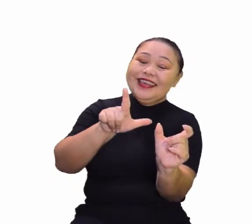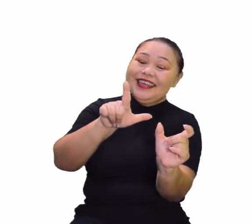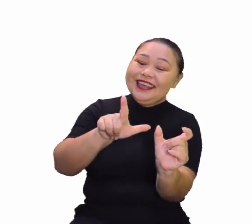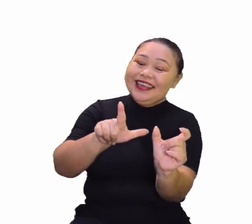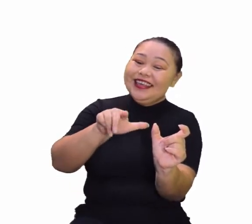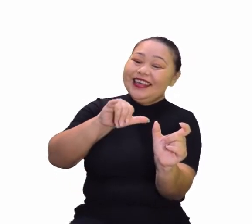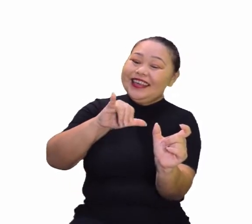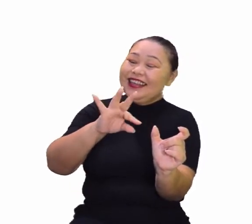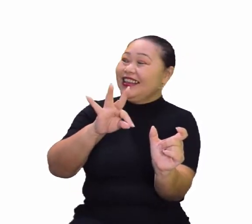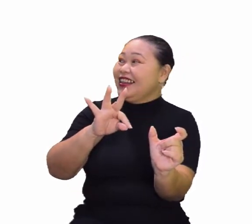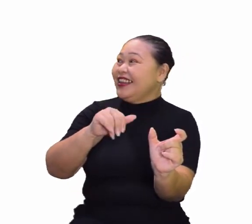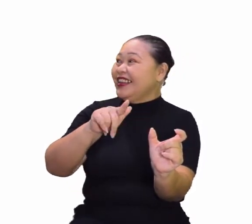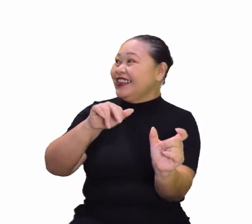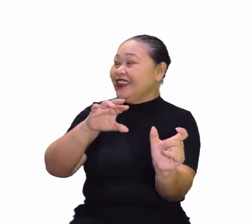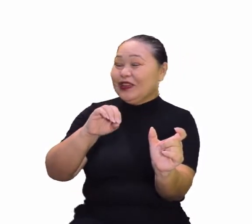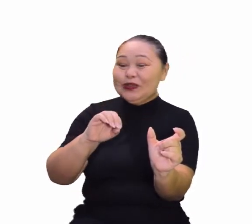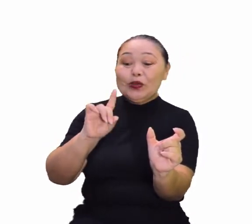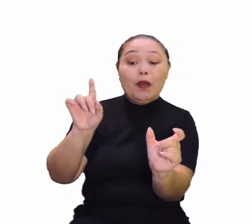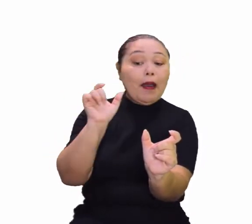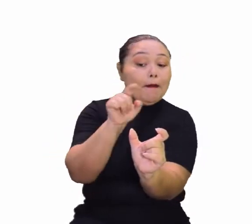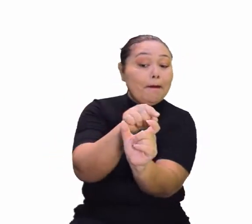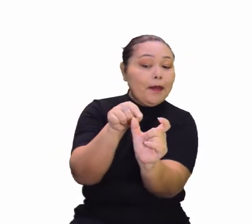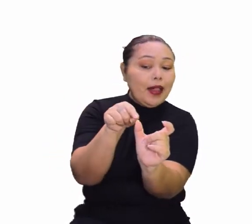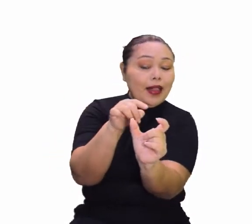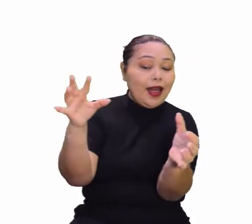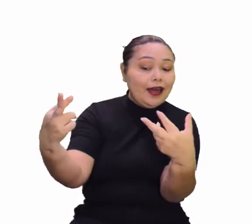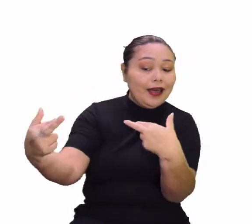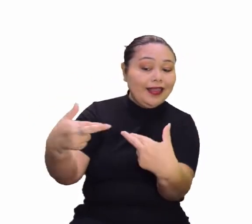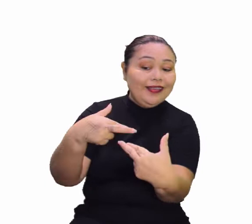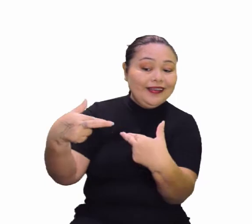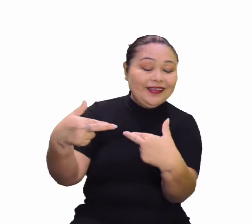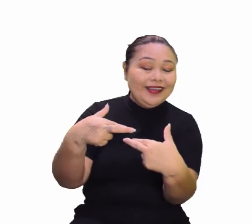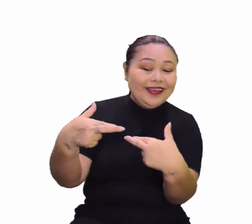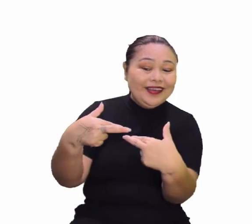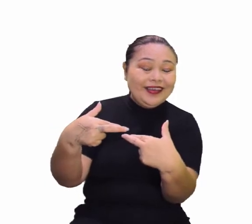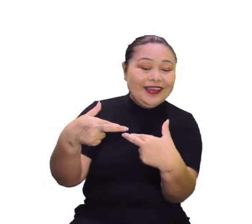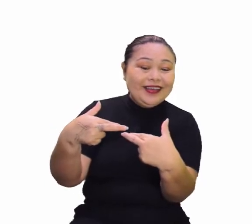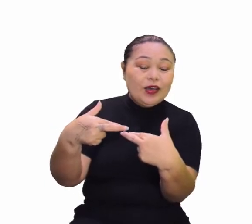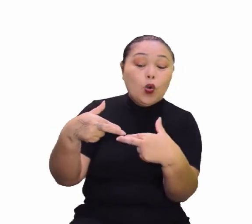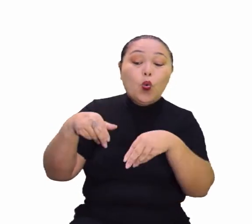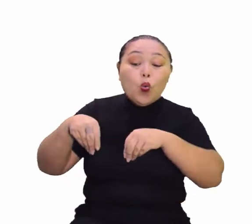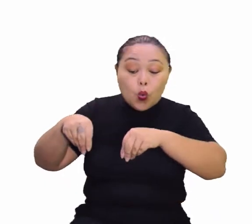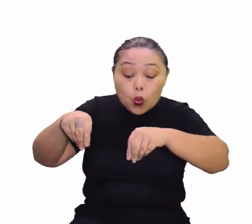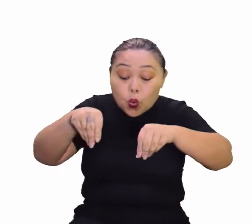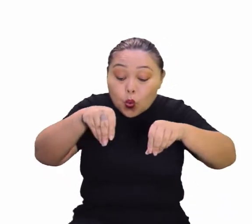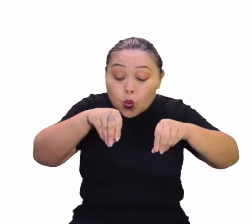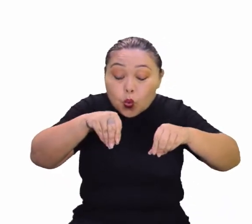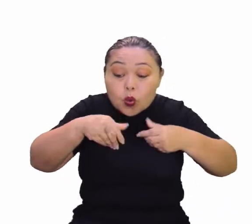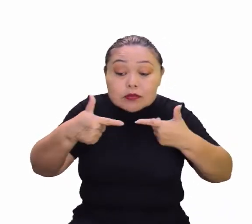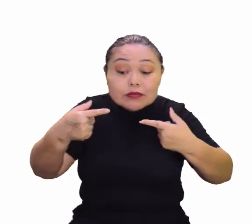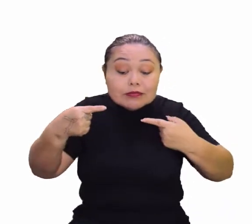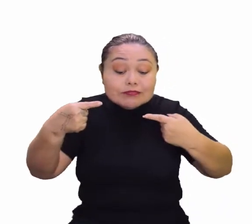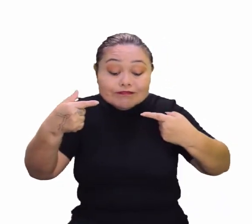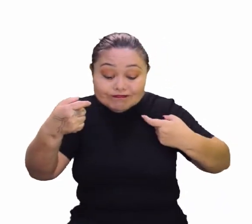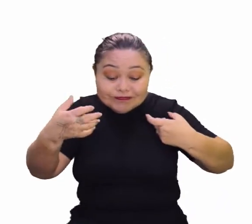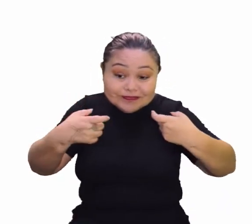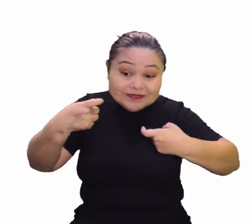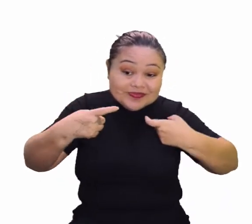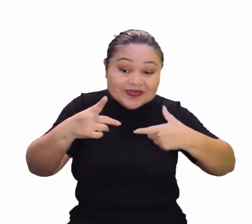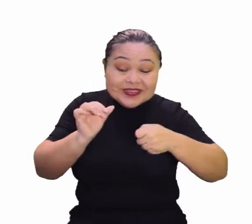Exato. Litígio é uma palavra que está relacionada a algum